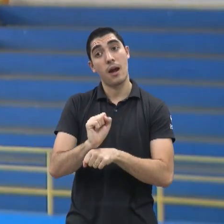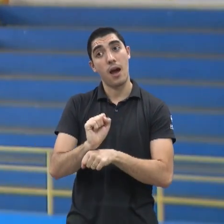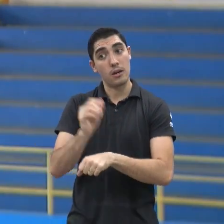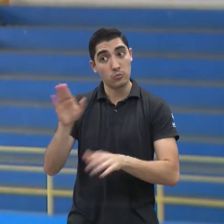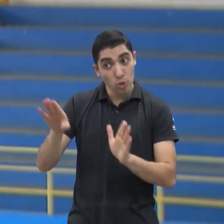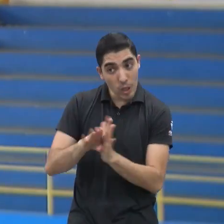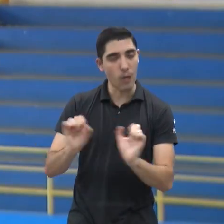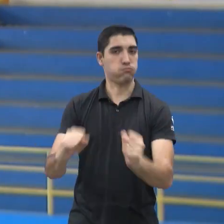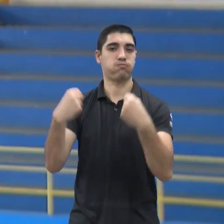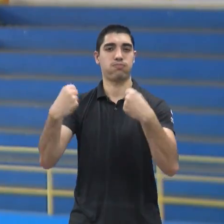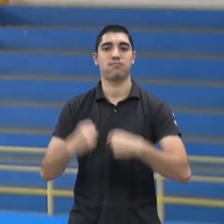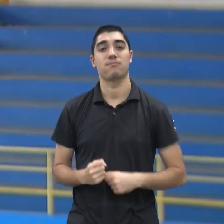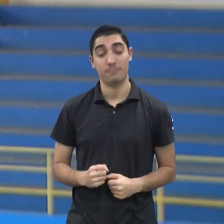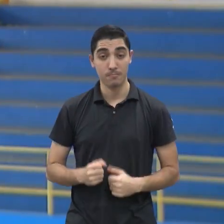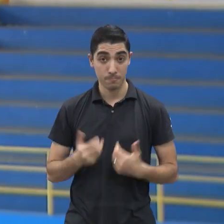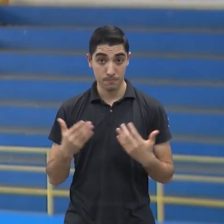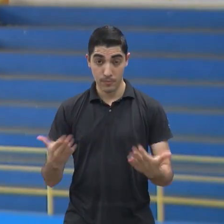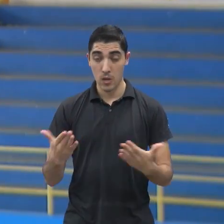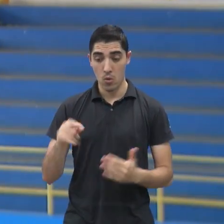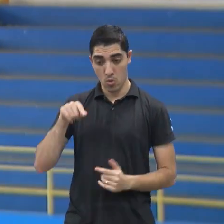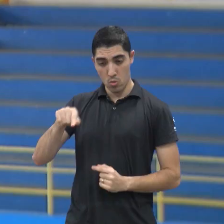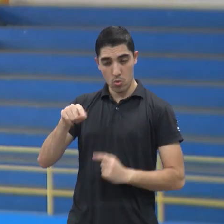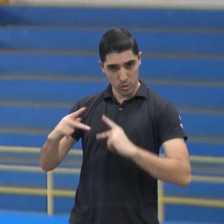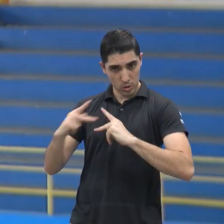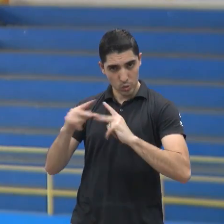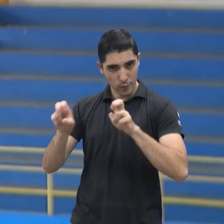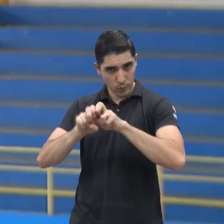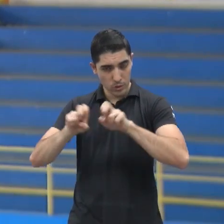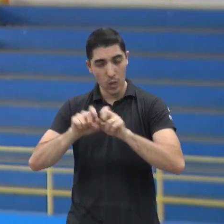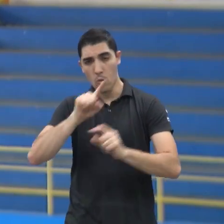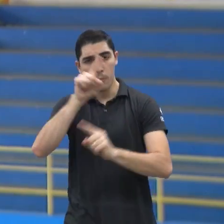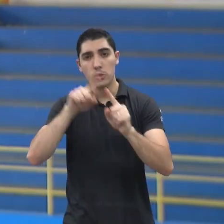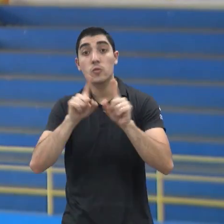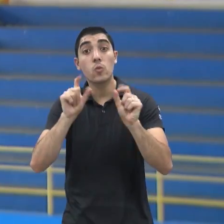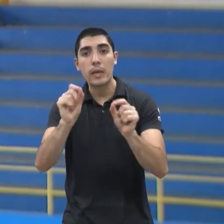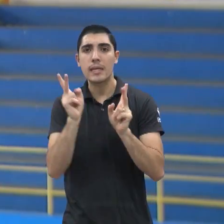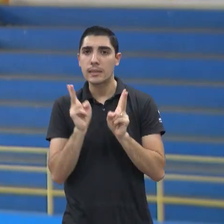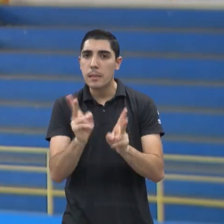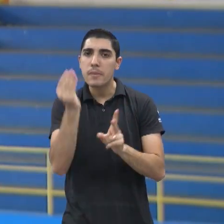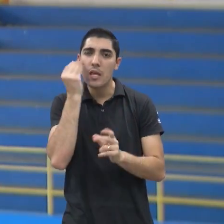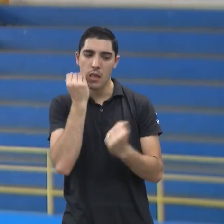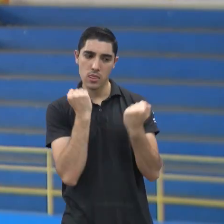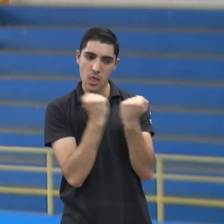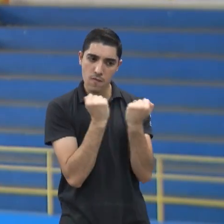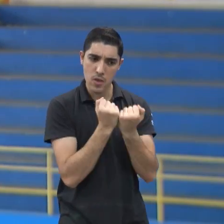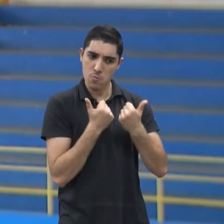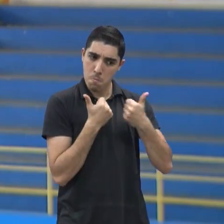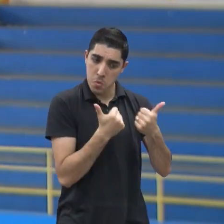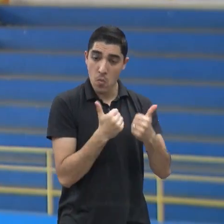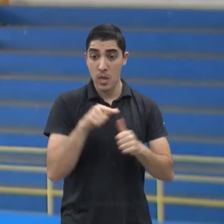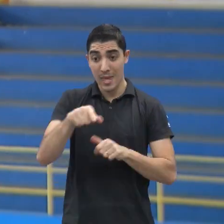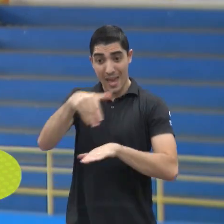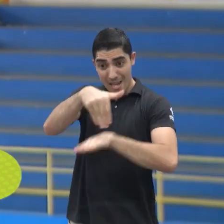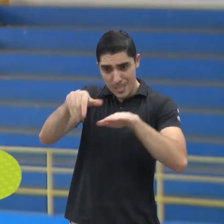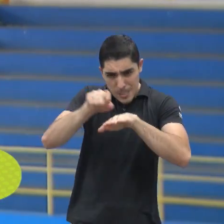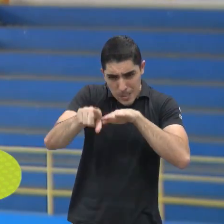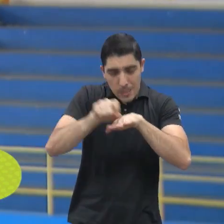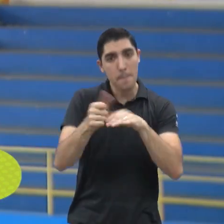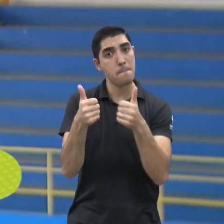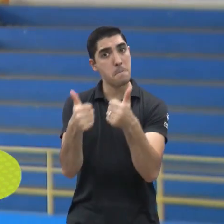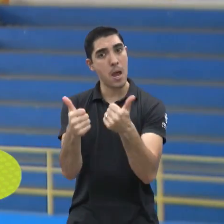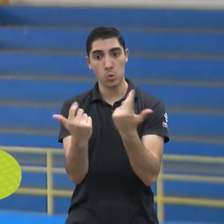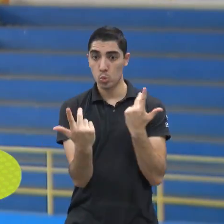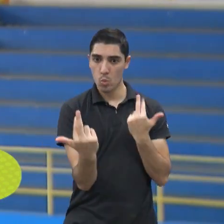pontos positivos da equipe tem sido o equilíbrio entre a parte ofensiva e defensiva. Em 5 jogos realizados,